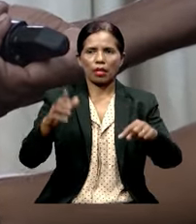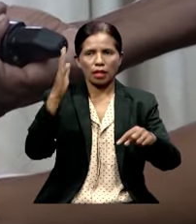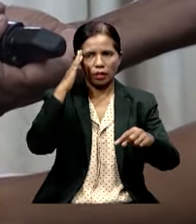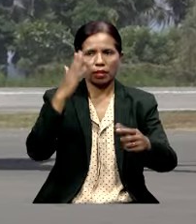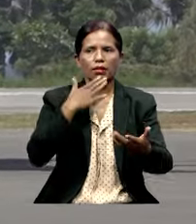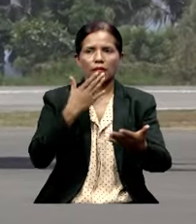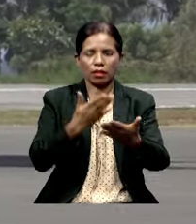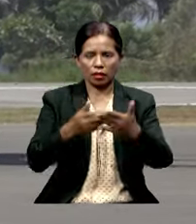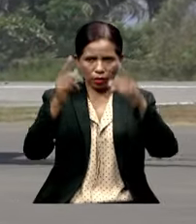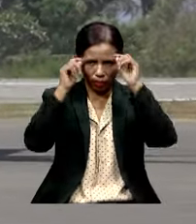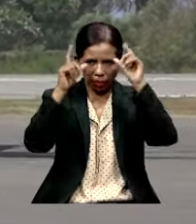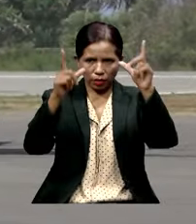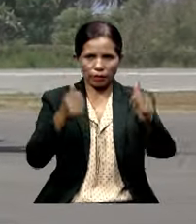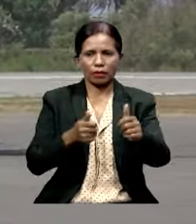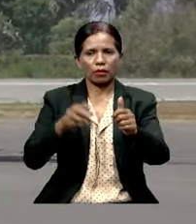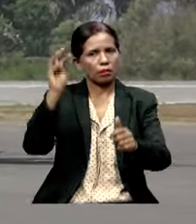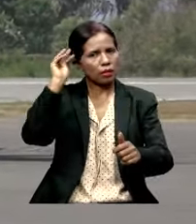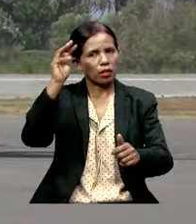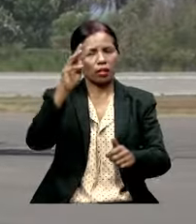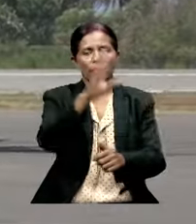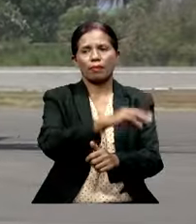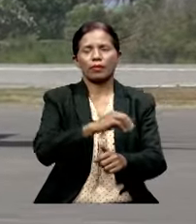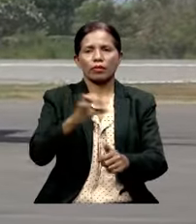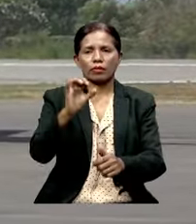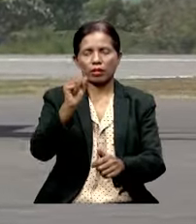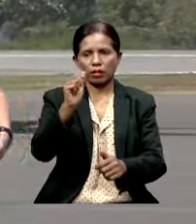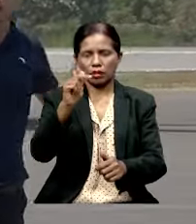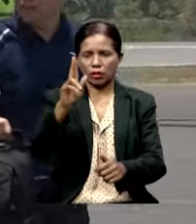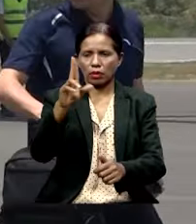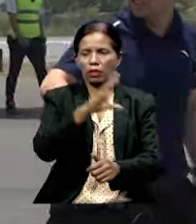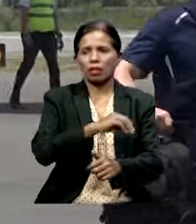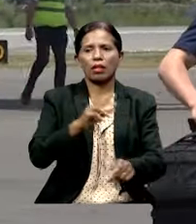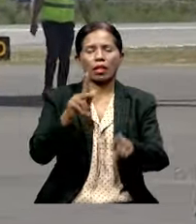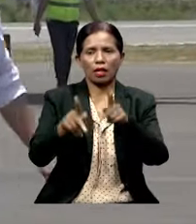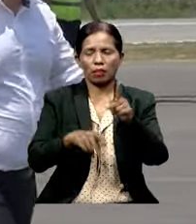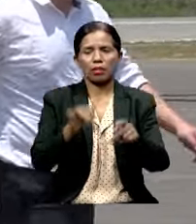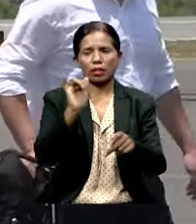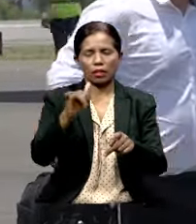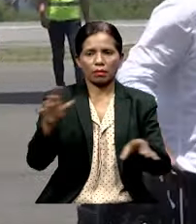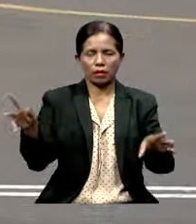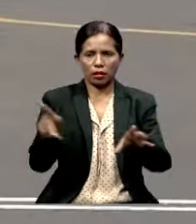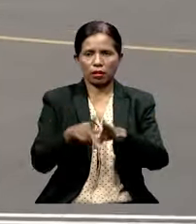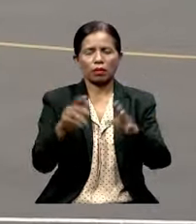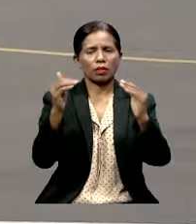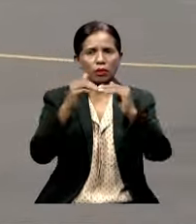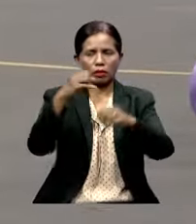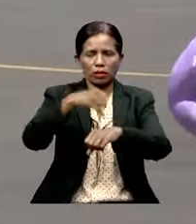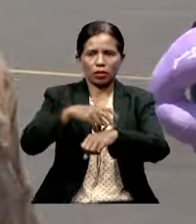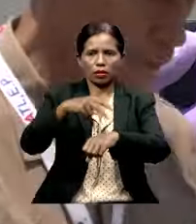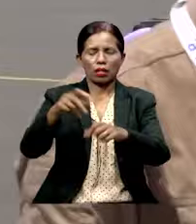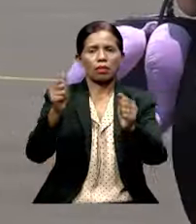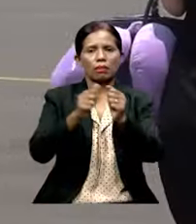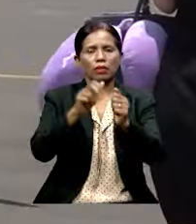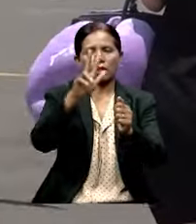tanto Timor-Leste. Tu ir ministro turismo no ambiente, Francisco Calboadilai, investor, nebe aceita, ori participa e a Fórum Internacional, né? A Mutu